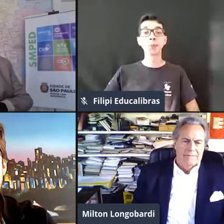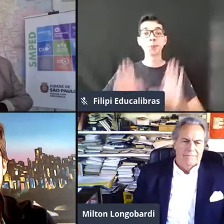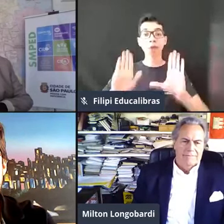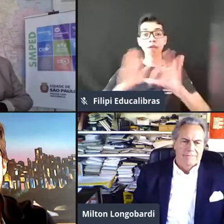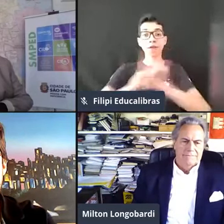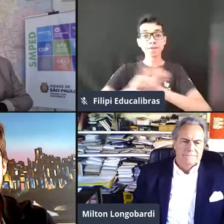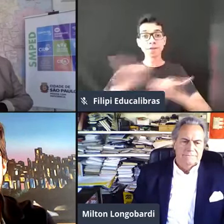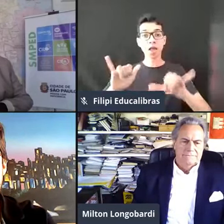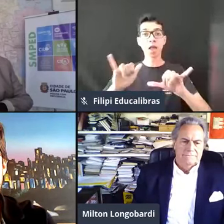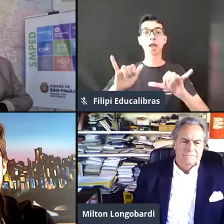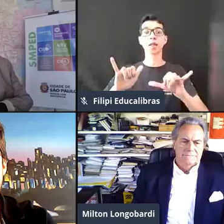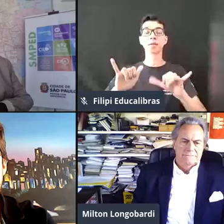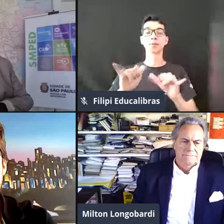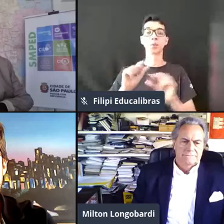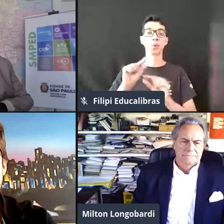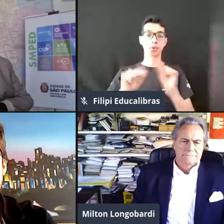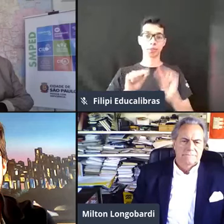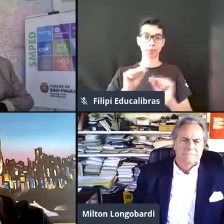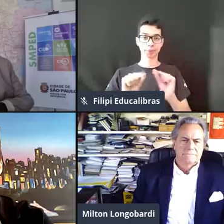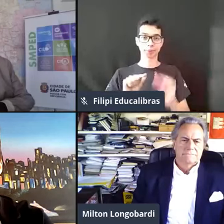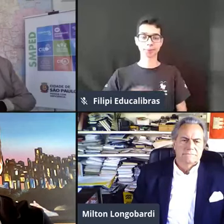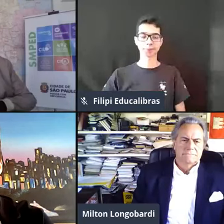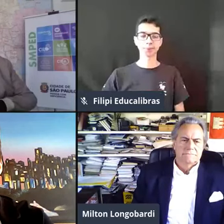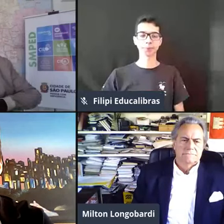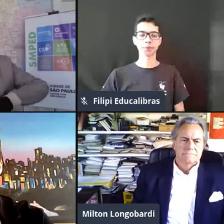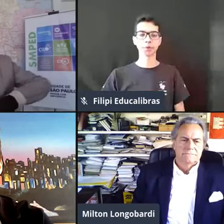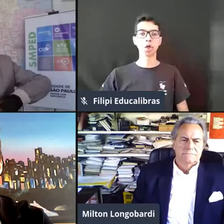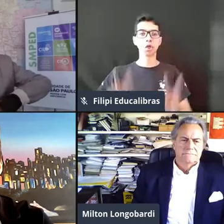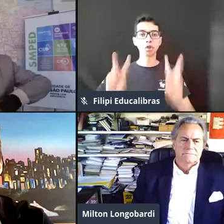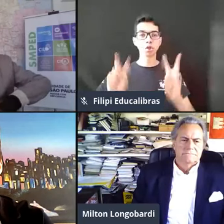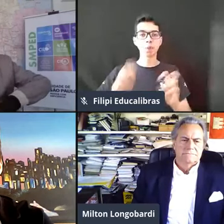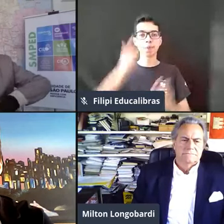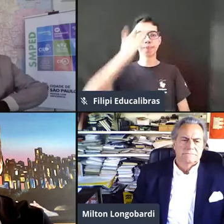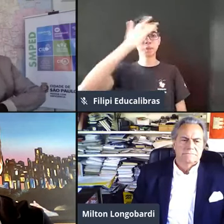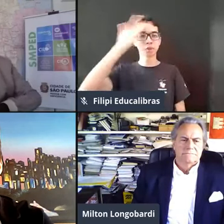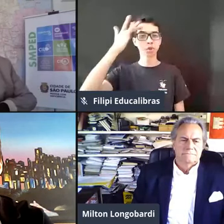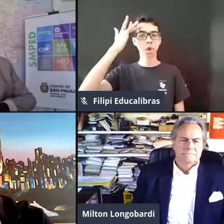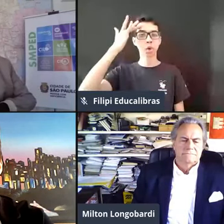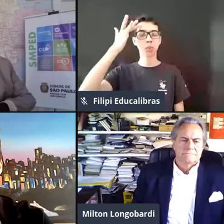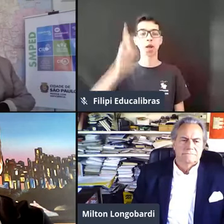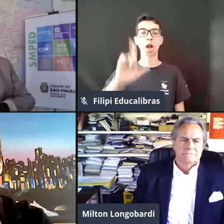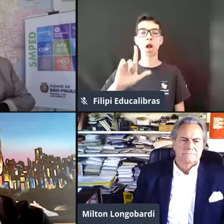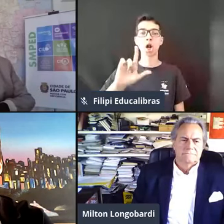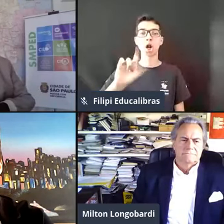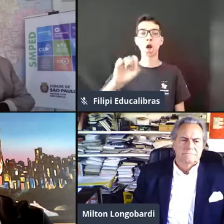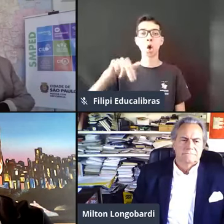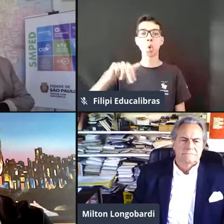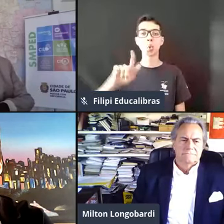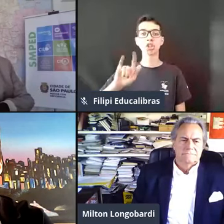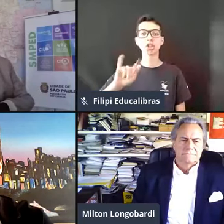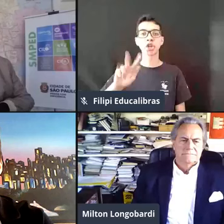que a questão do longevo também não tem uma